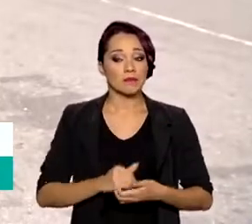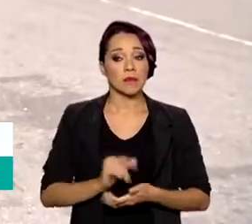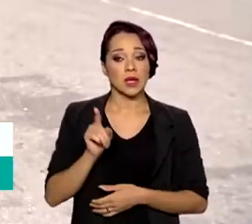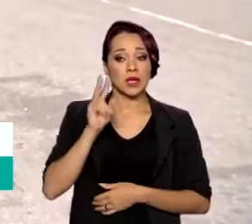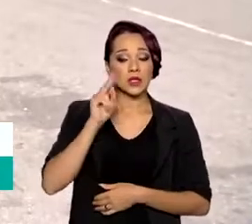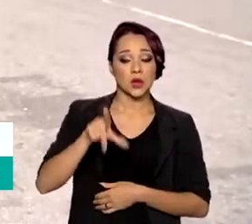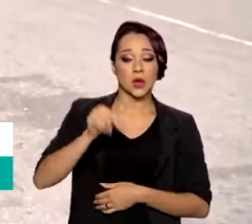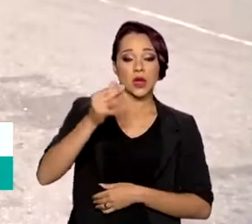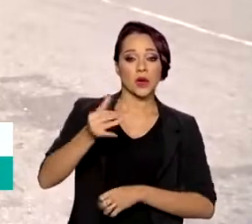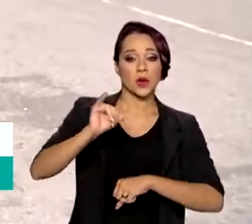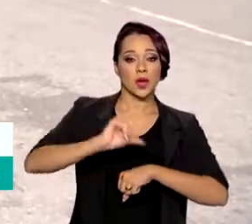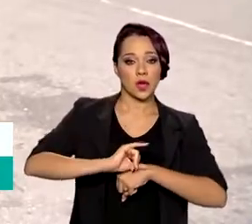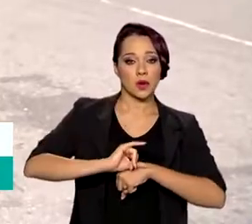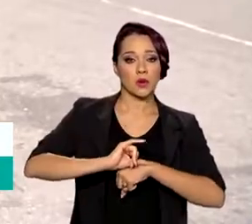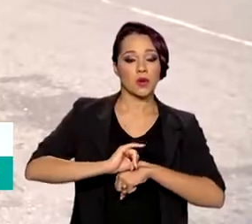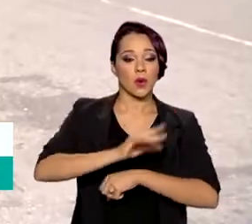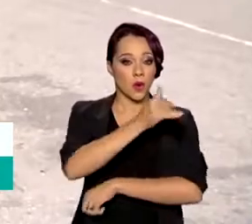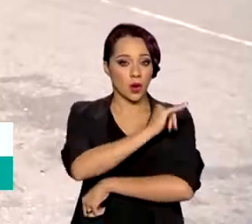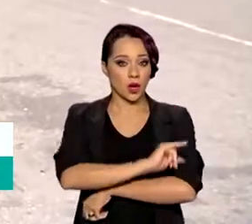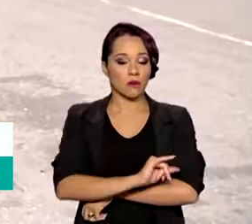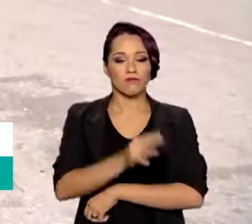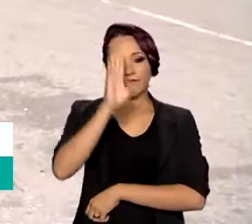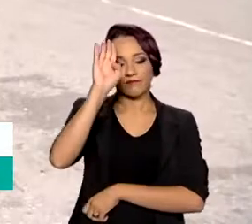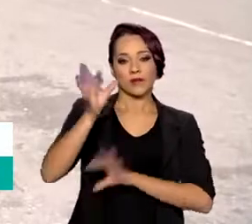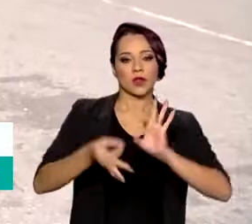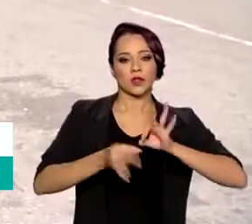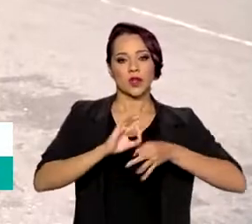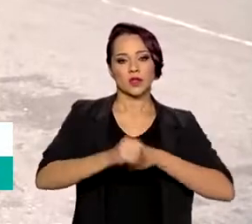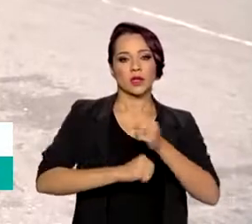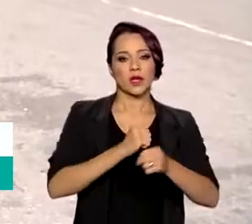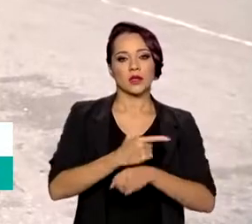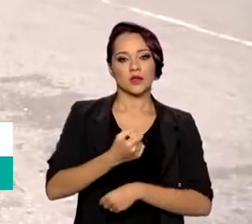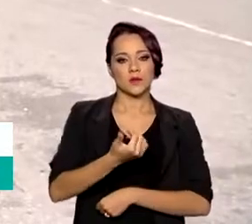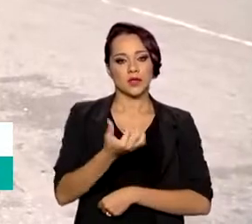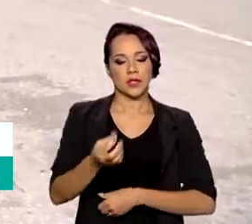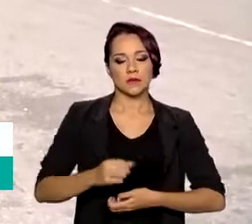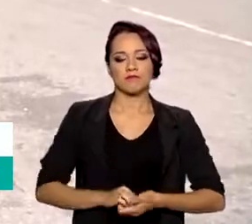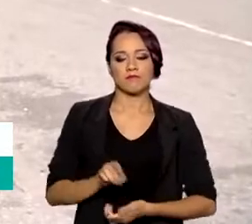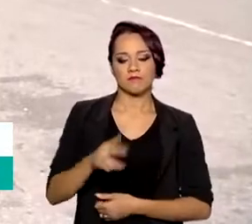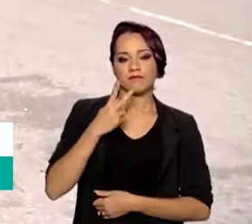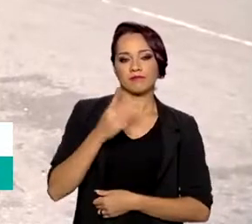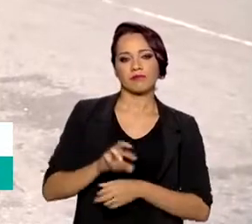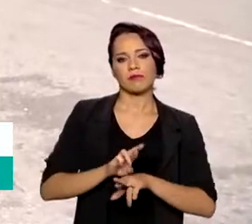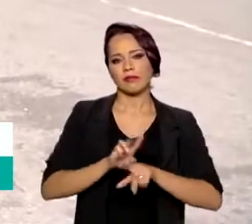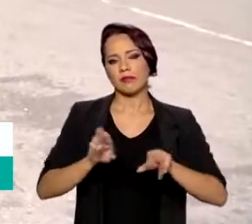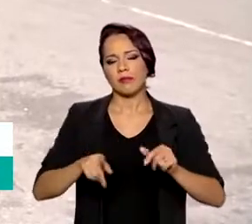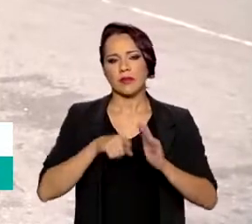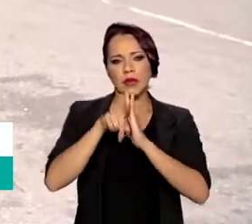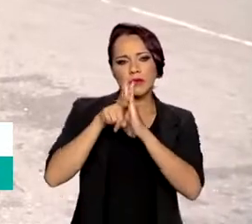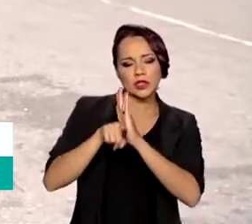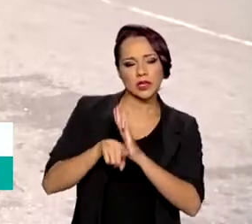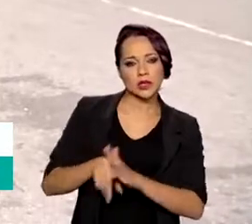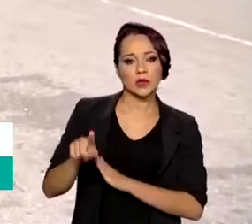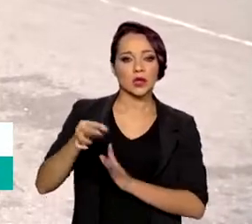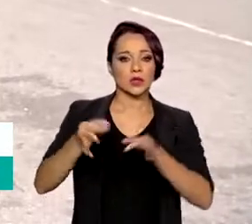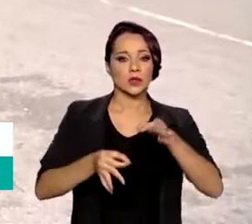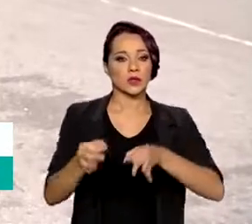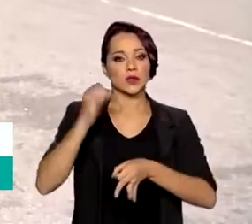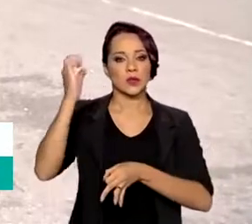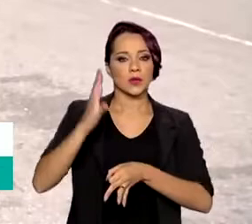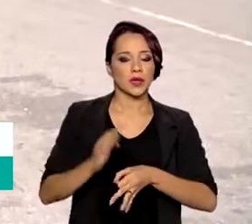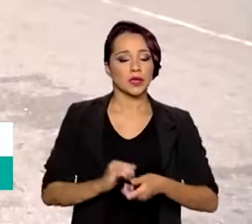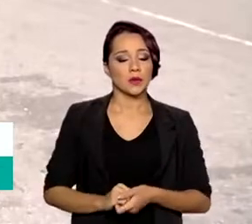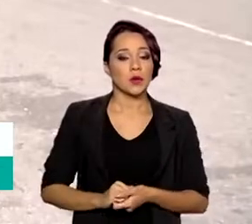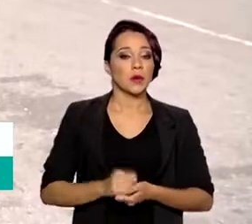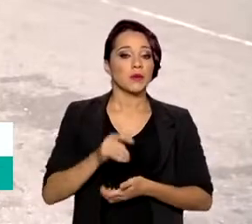de Janeiro como sede dos Jogos em 2016. O Rei Arthur é citado em diversas investigações aqui na Justiça Brasileira